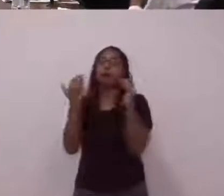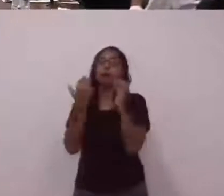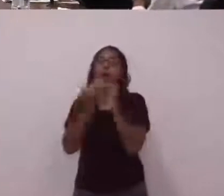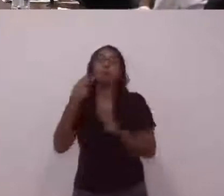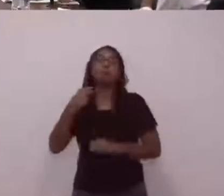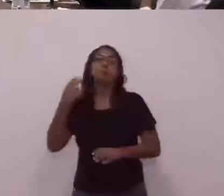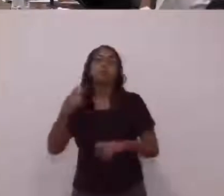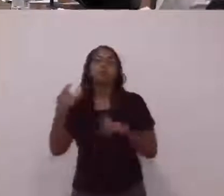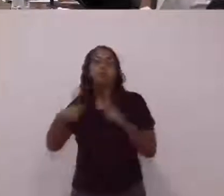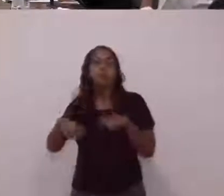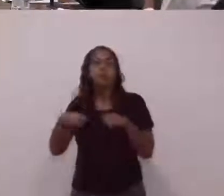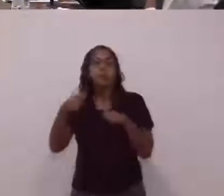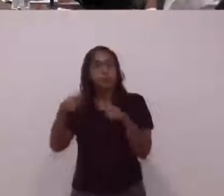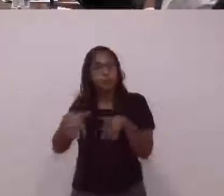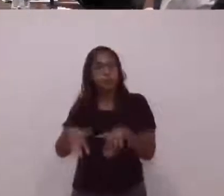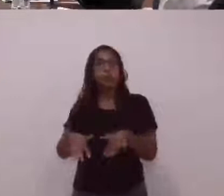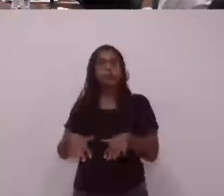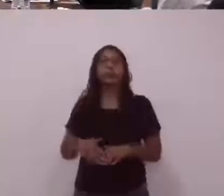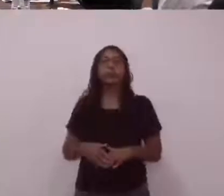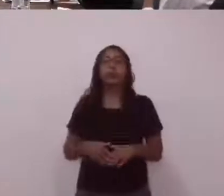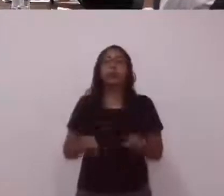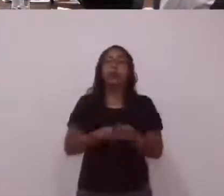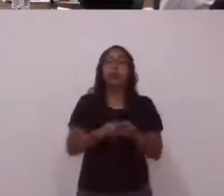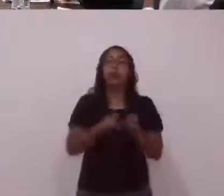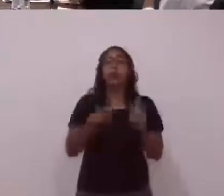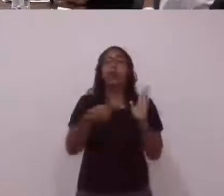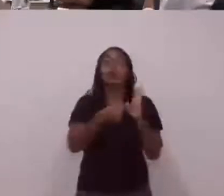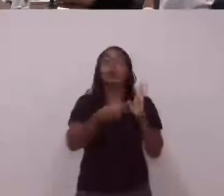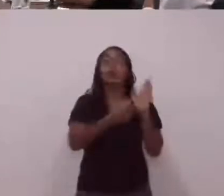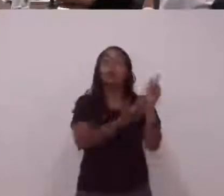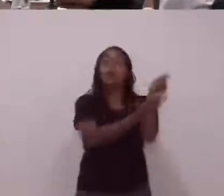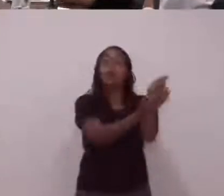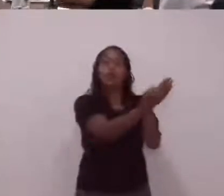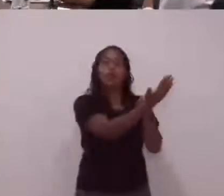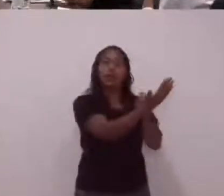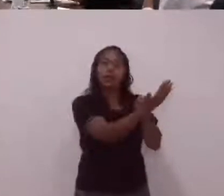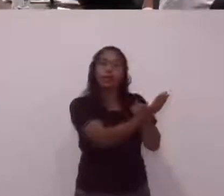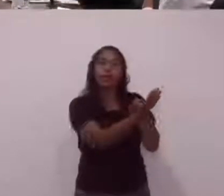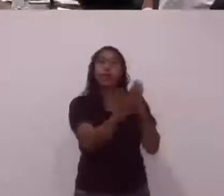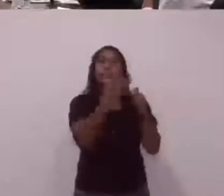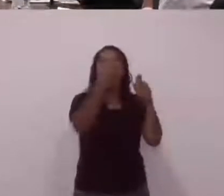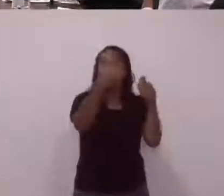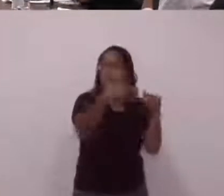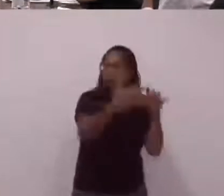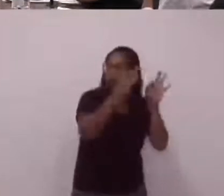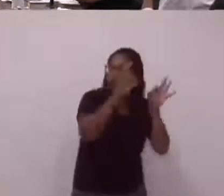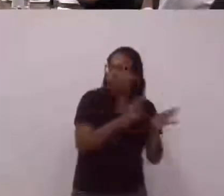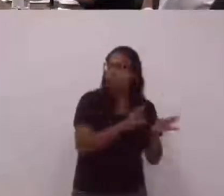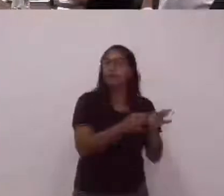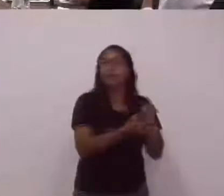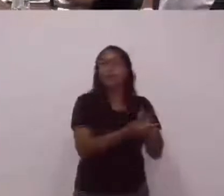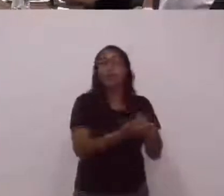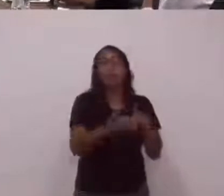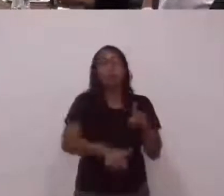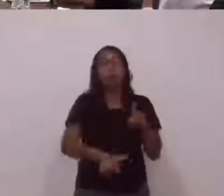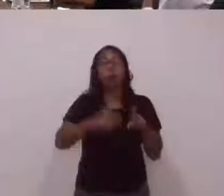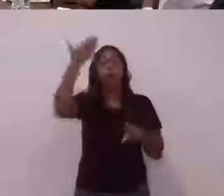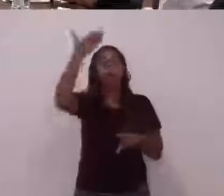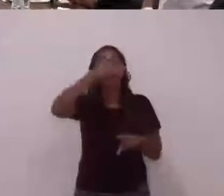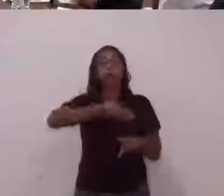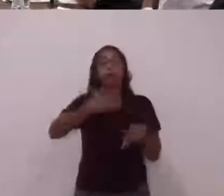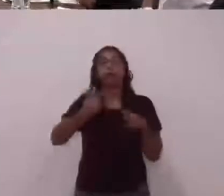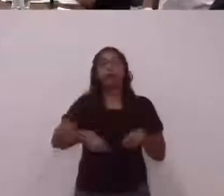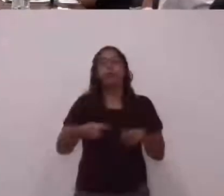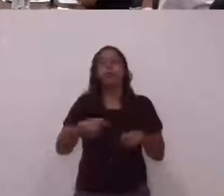precisa ser escrita e conter a exposição dos fatos e a indicação de provas. A denúncia pode ser apresentada por vereador.